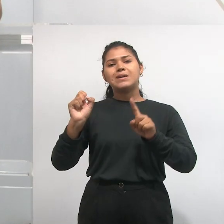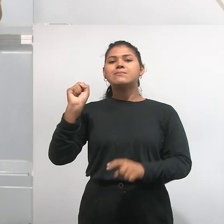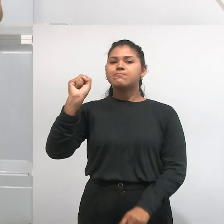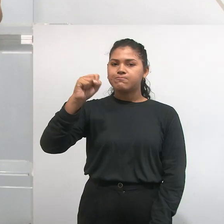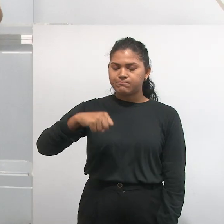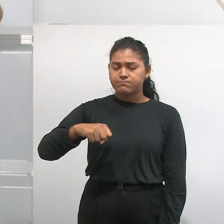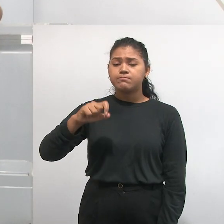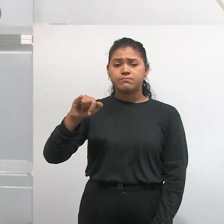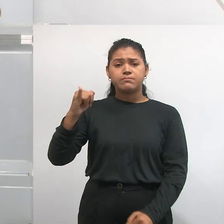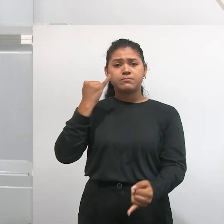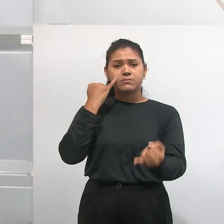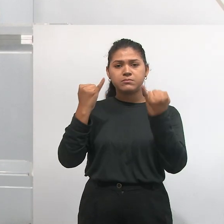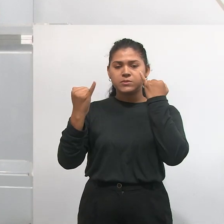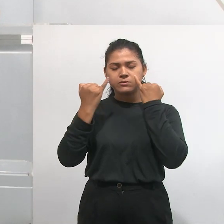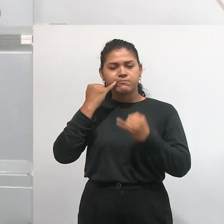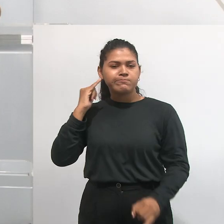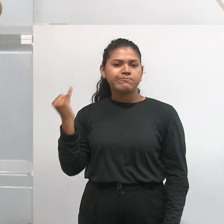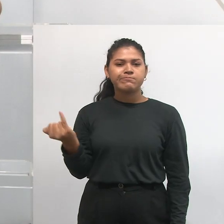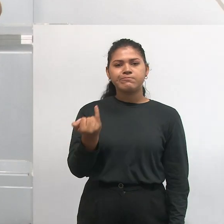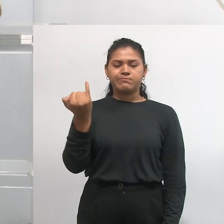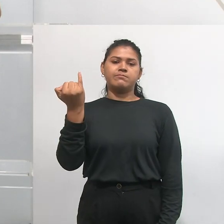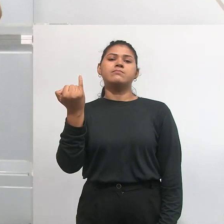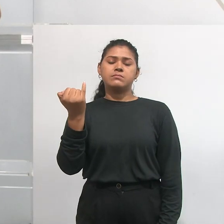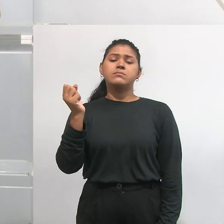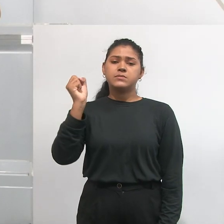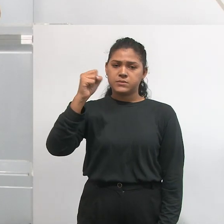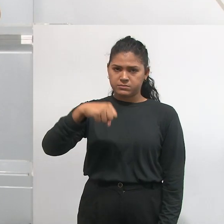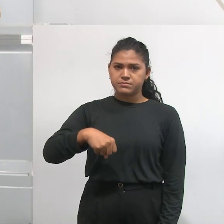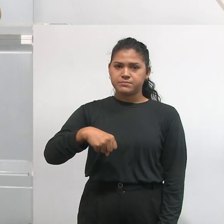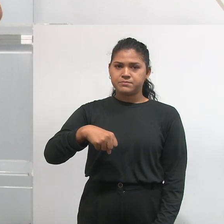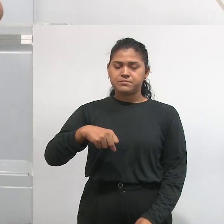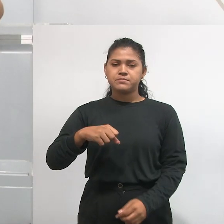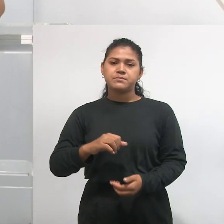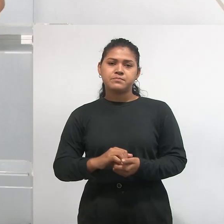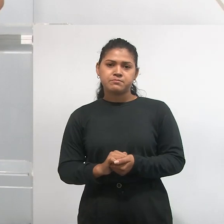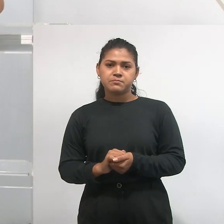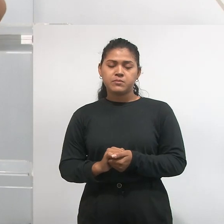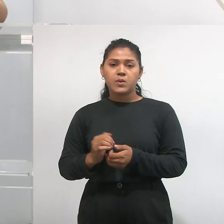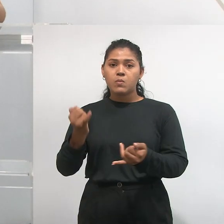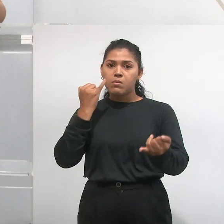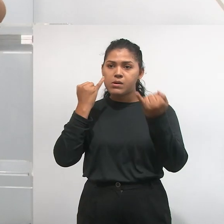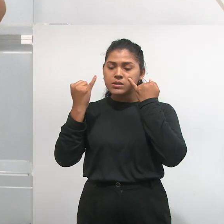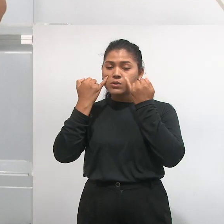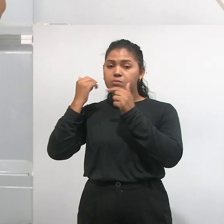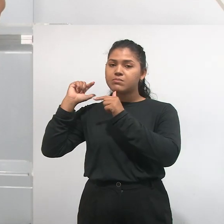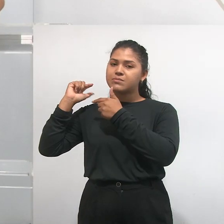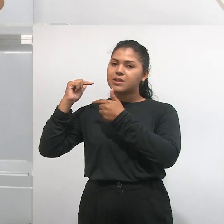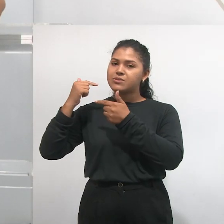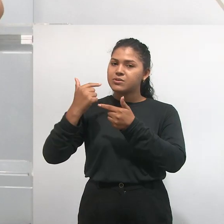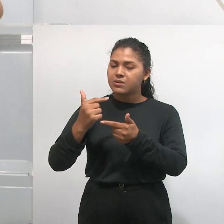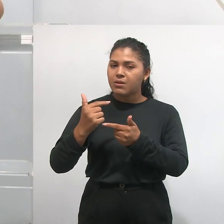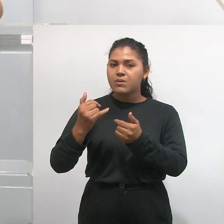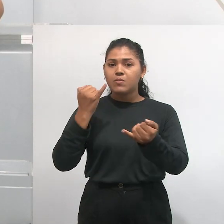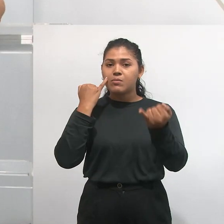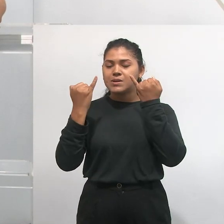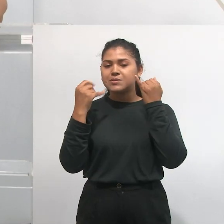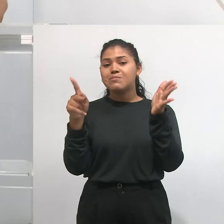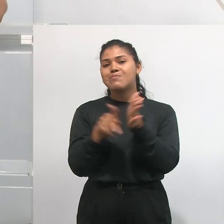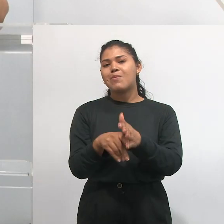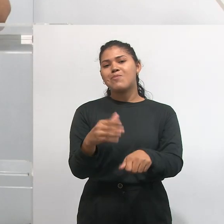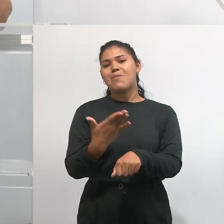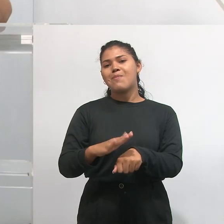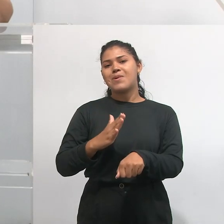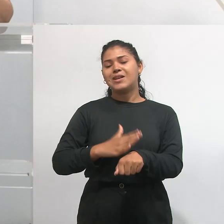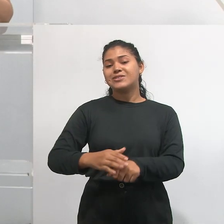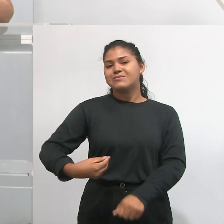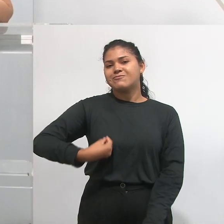ser conhecimentos importantes. Eles são muito importantes, sim. Os conhecimentos tradicionais, os conhecimentos empíricos, né?